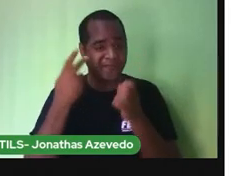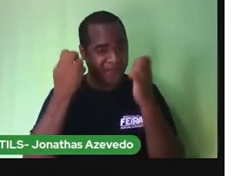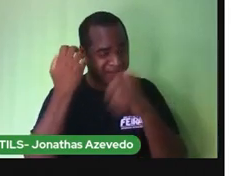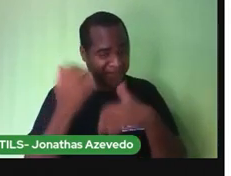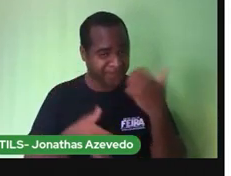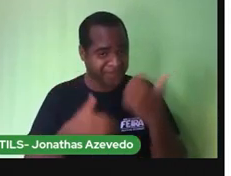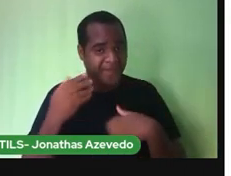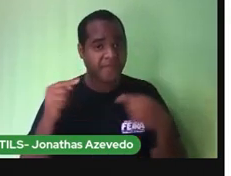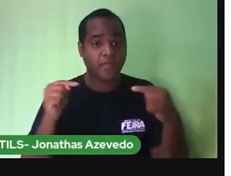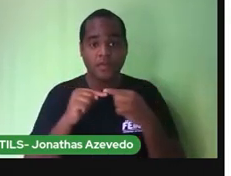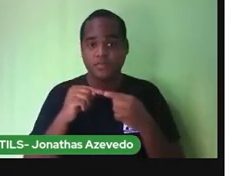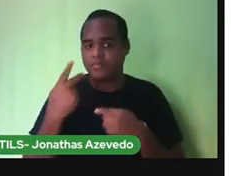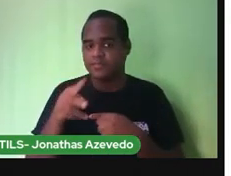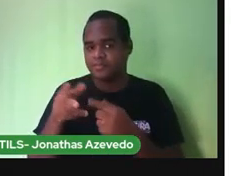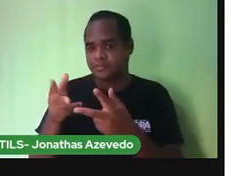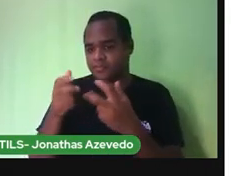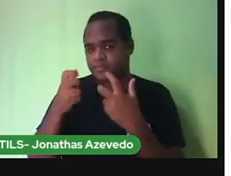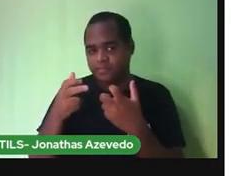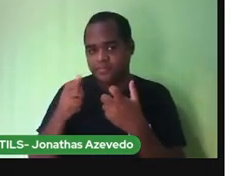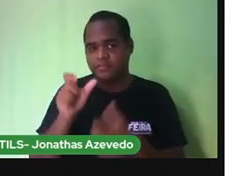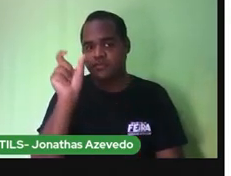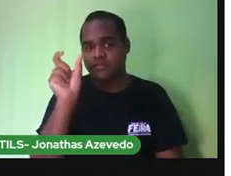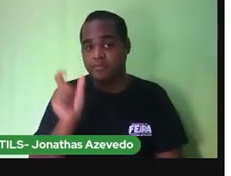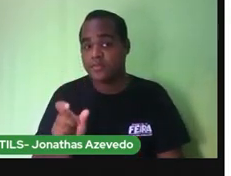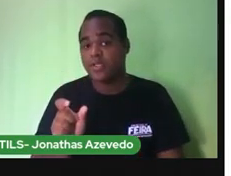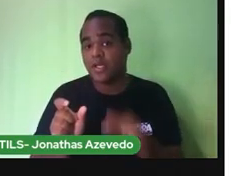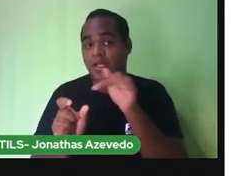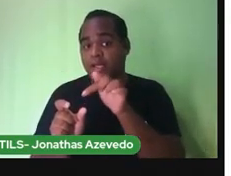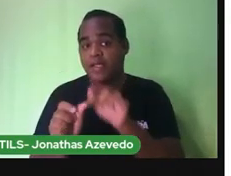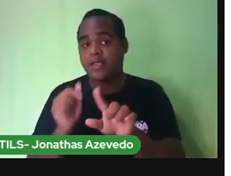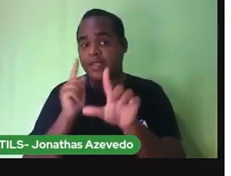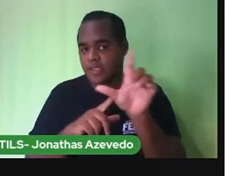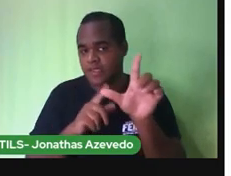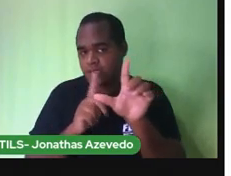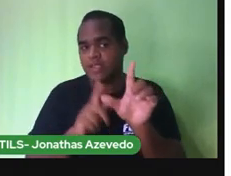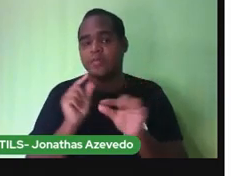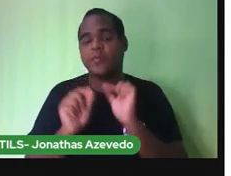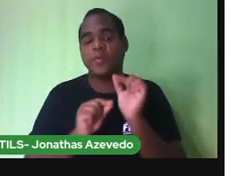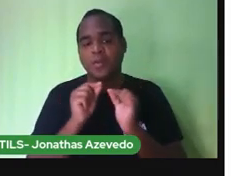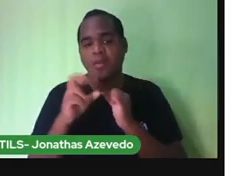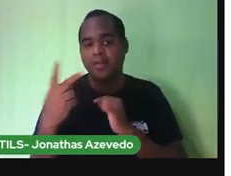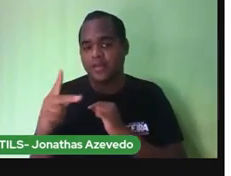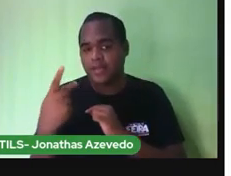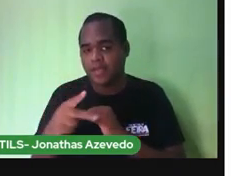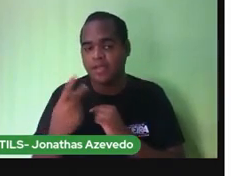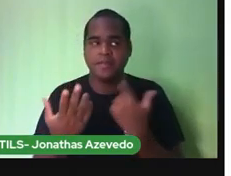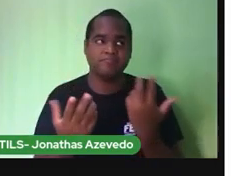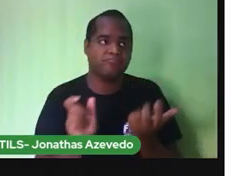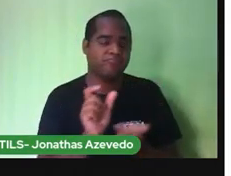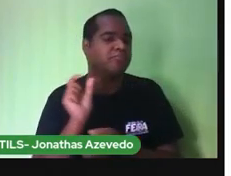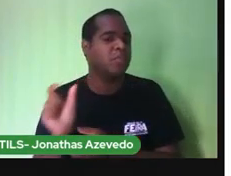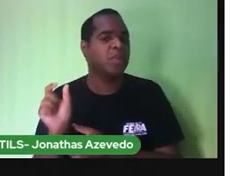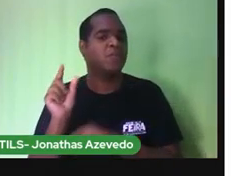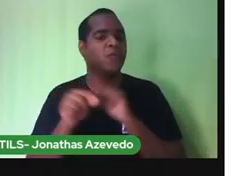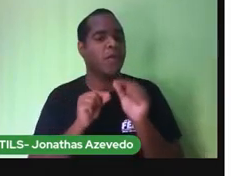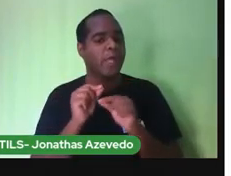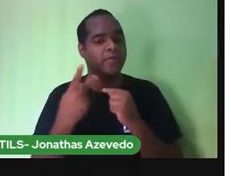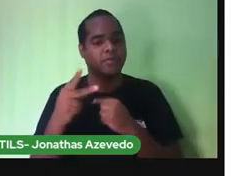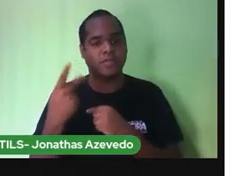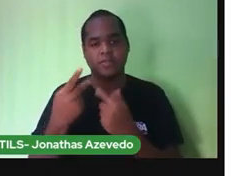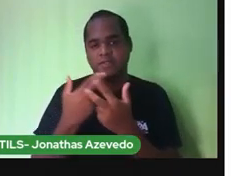tentar identificar Quais são as letrinhas que tem na palavra Quais são as sílabas